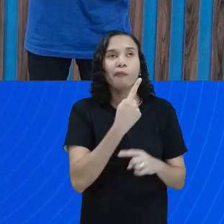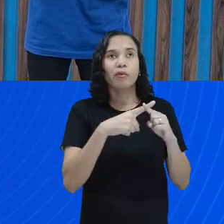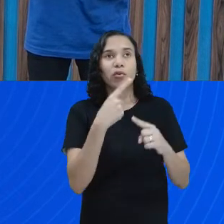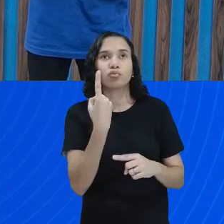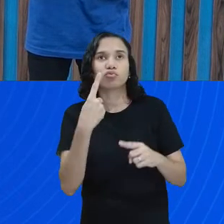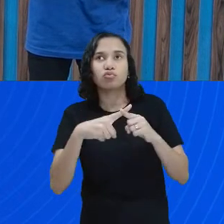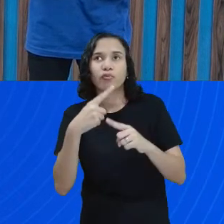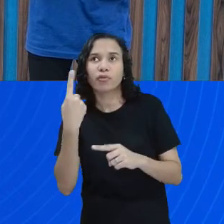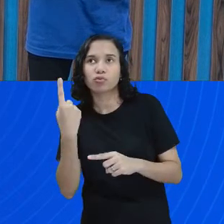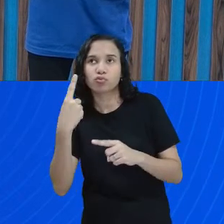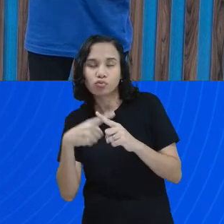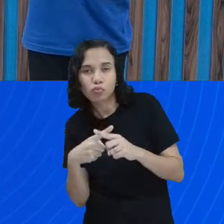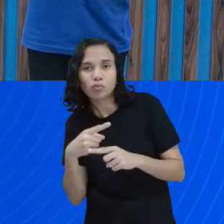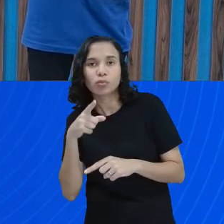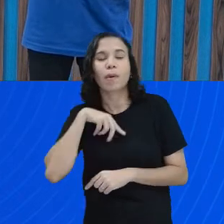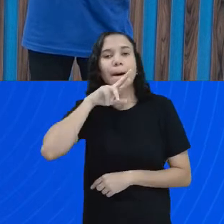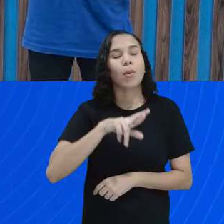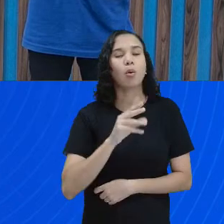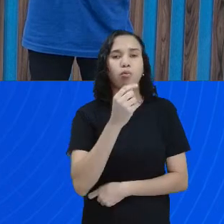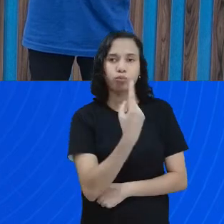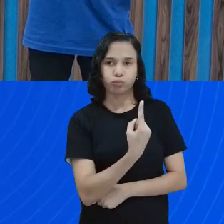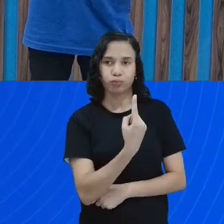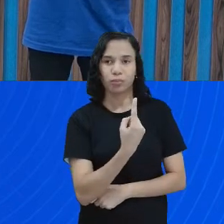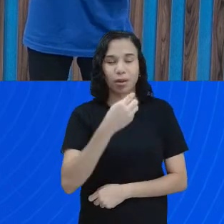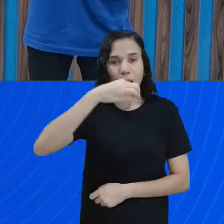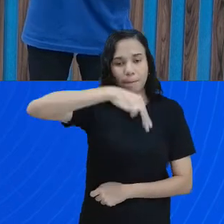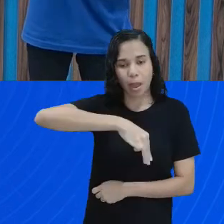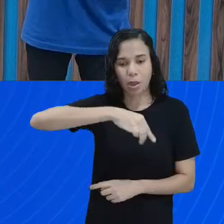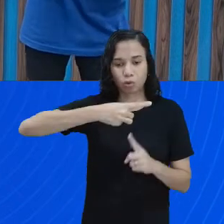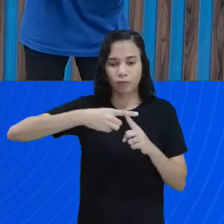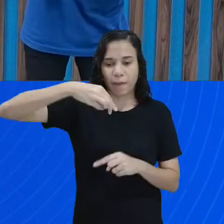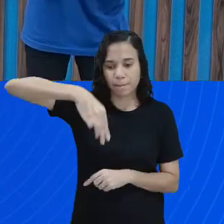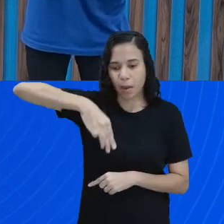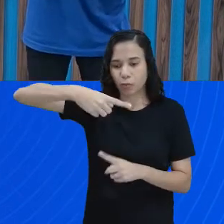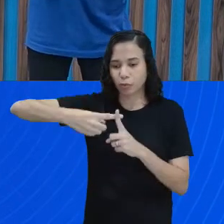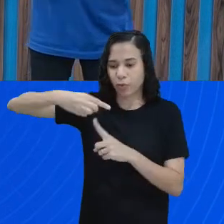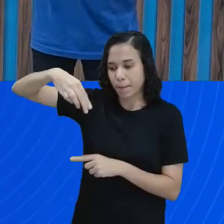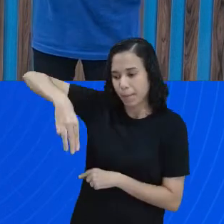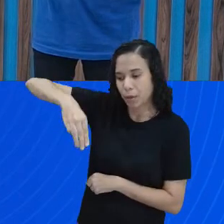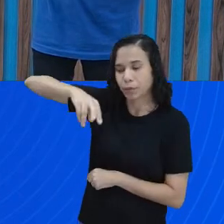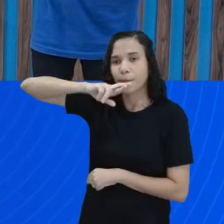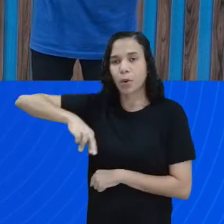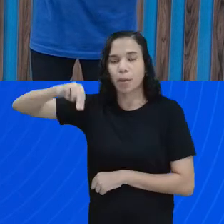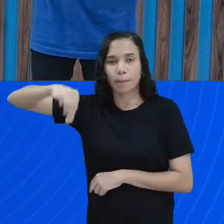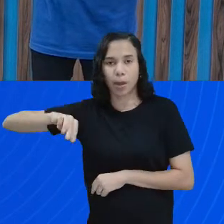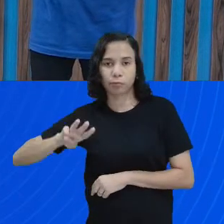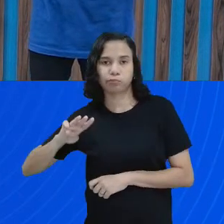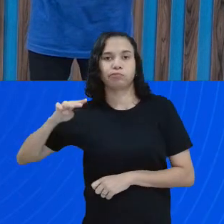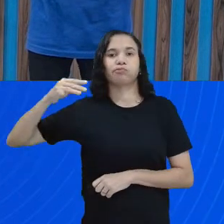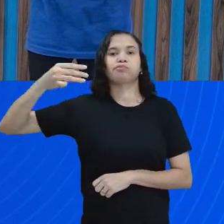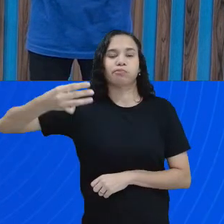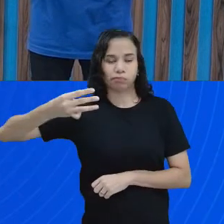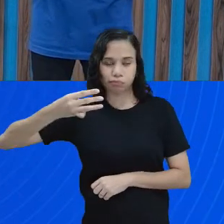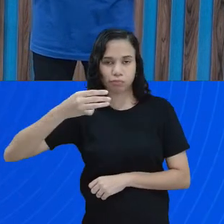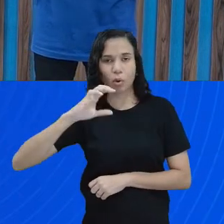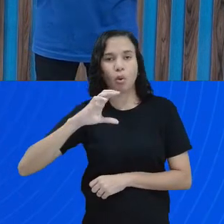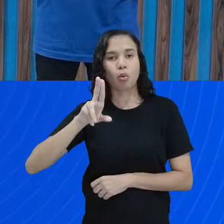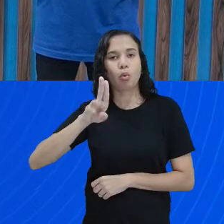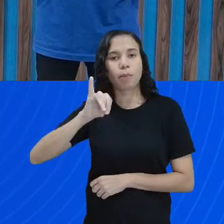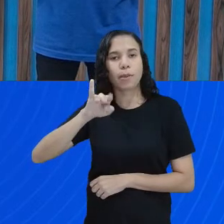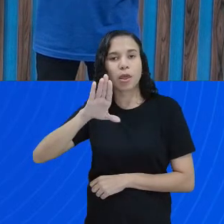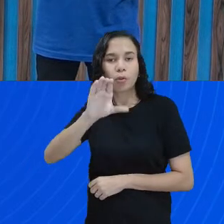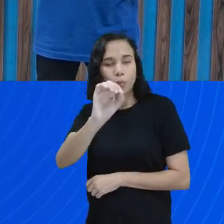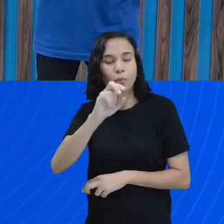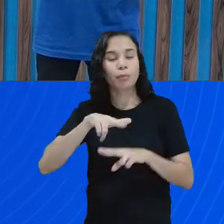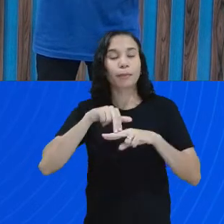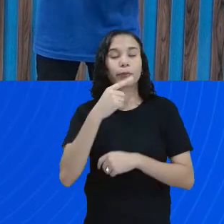vezes 1 vezes 1, e vai dar 1. E metro vezes metro vezes metro vai dar metros cúbicos, exatamente. Então, fica